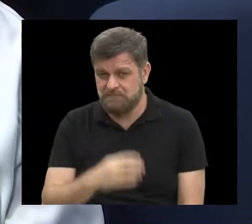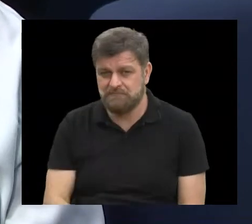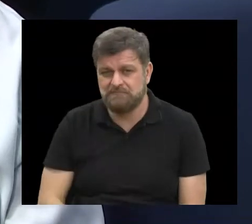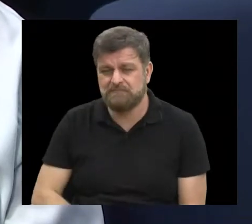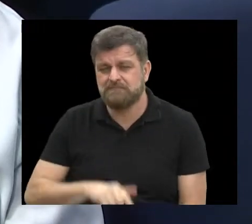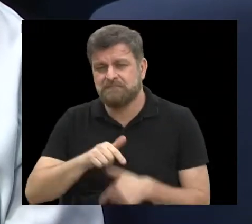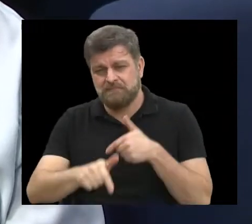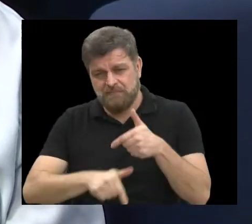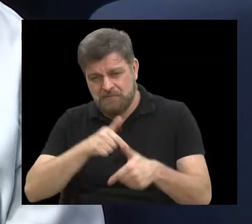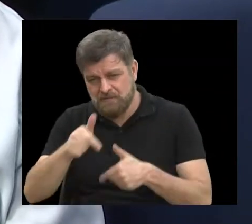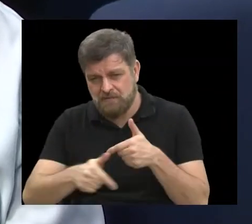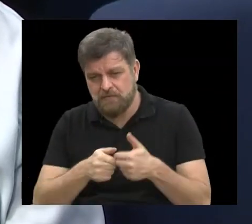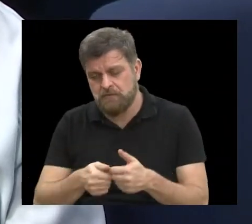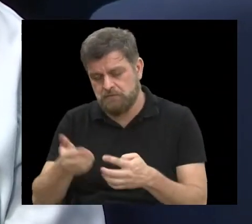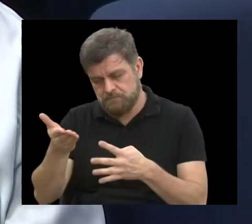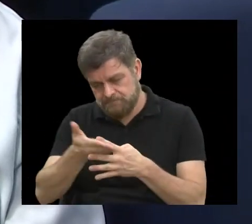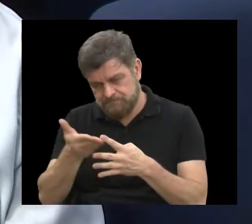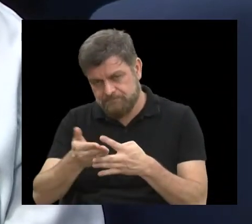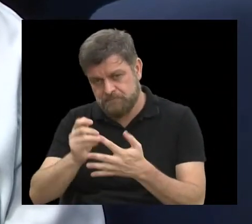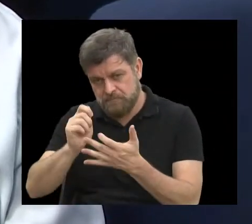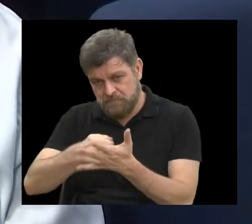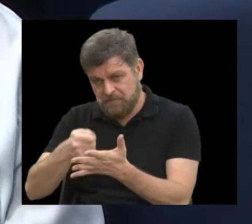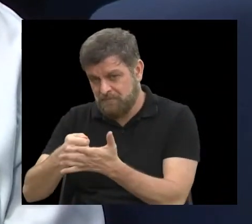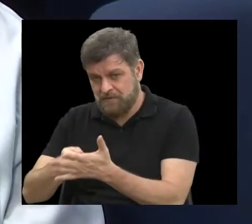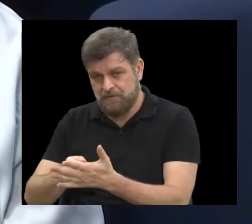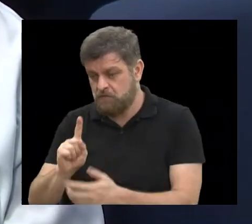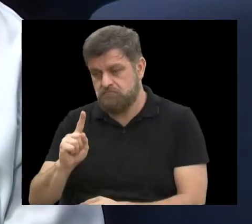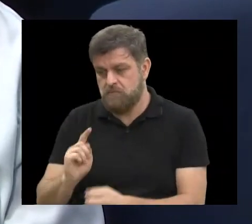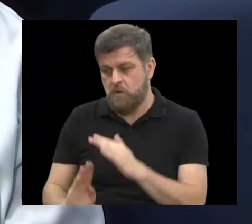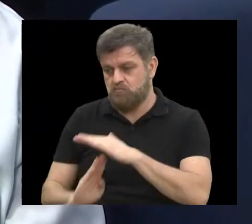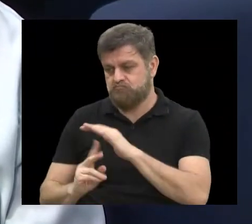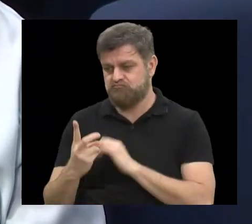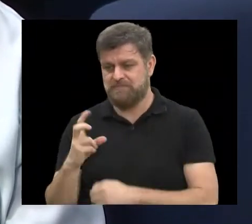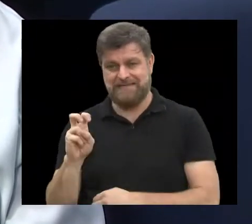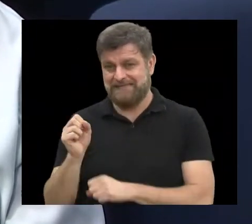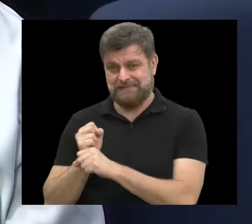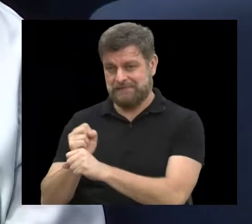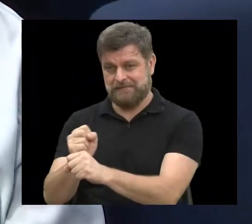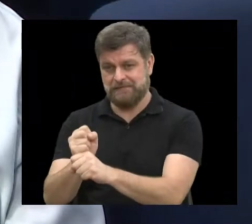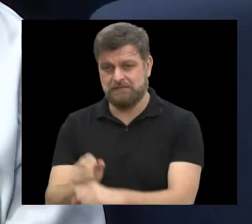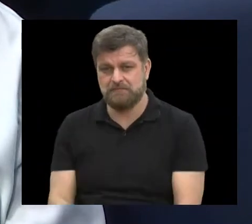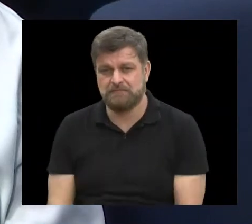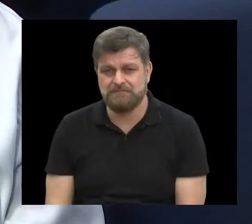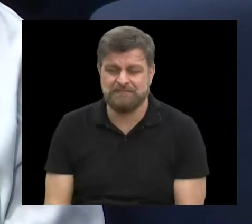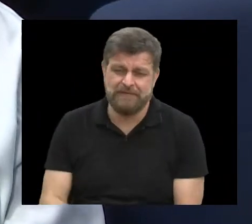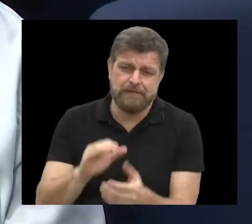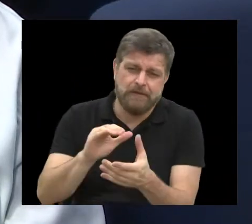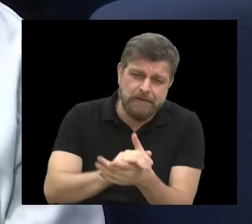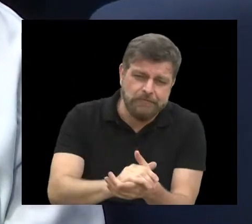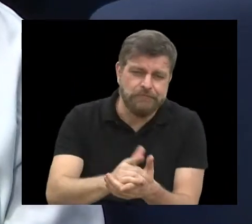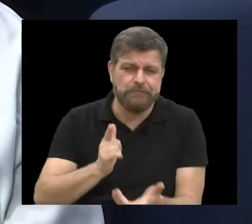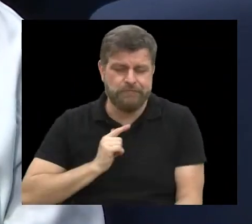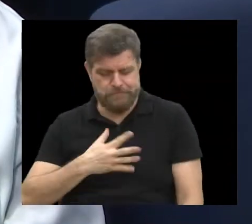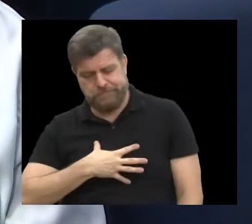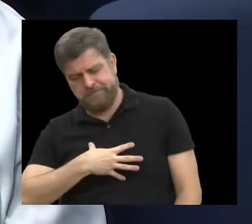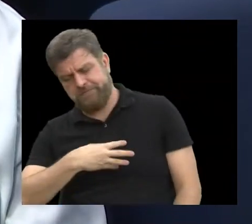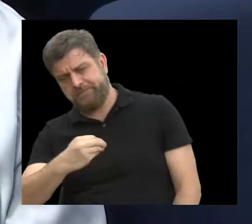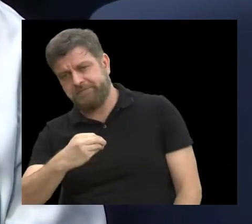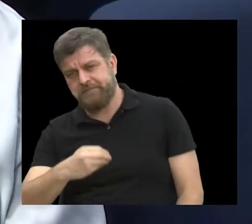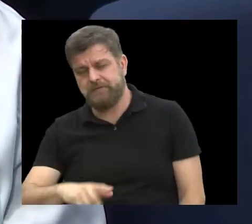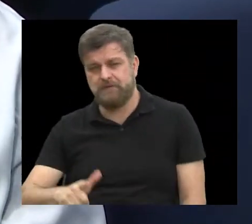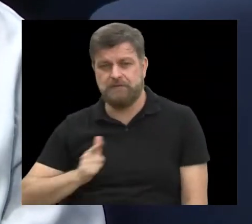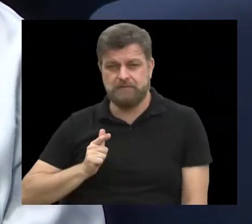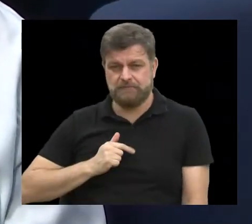trabalhou, contribuiu um certo tempo, não chegou a 15 anos, mas aí, por questão de casamento, filho, não